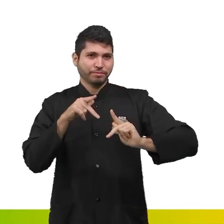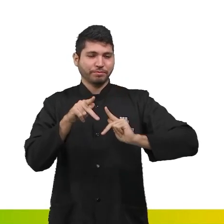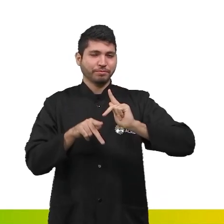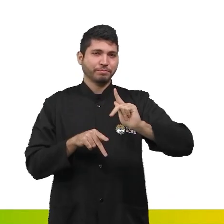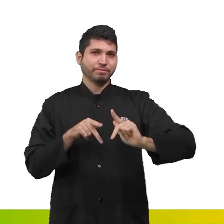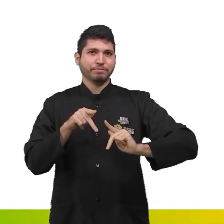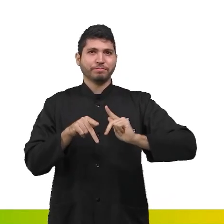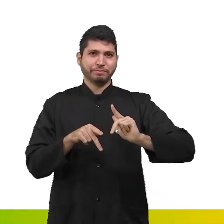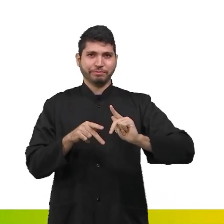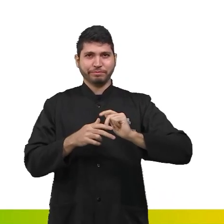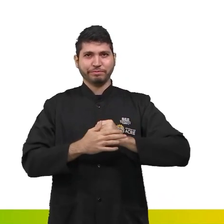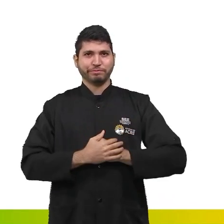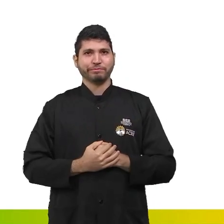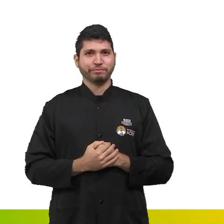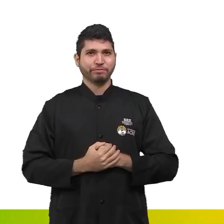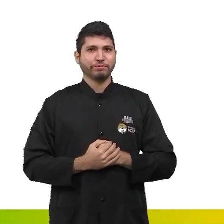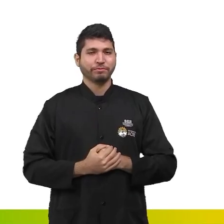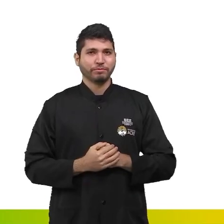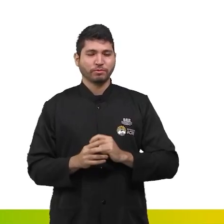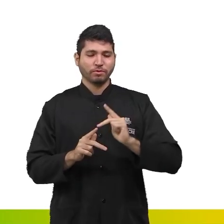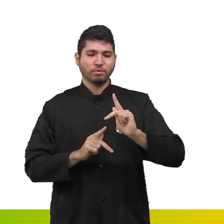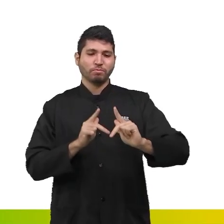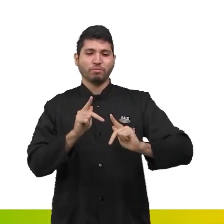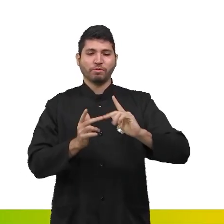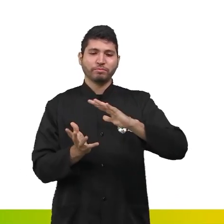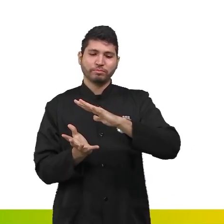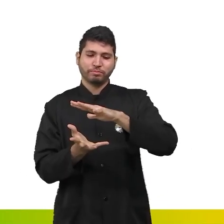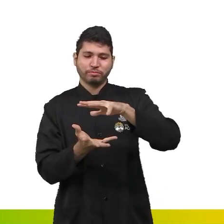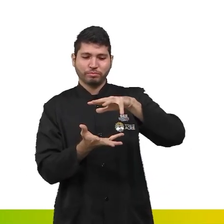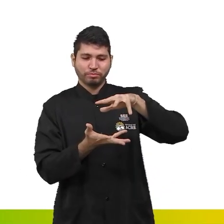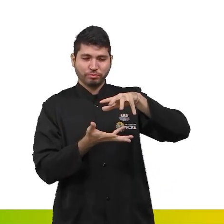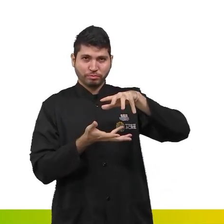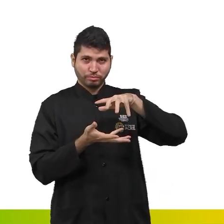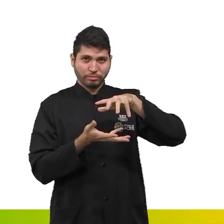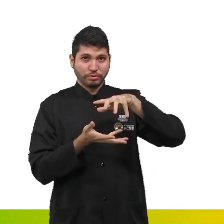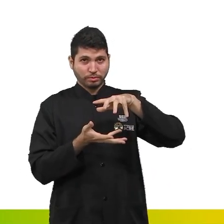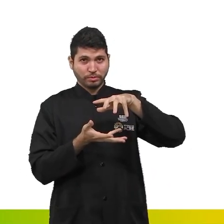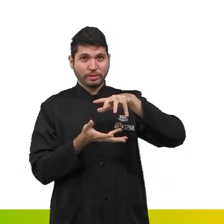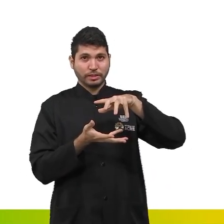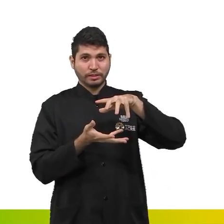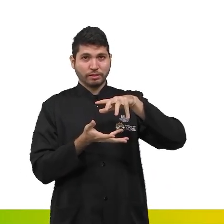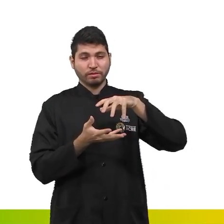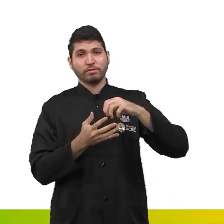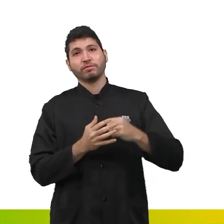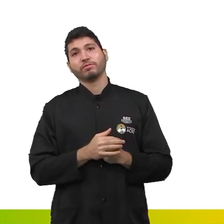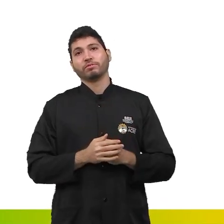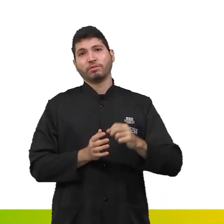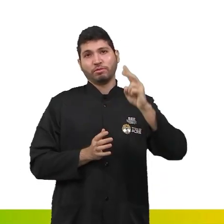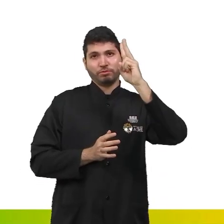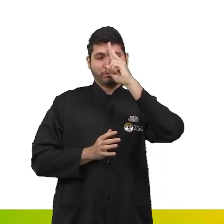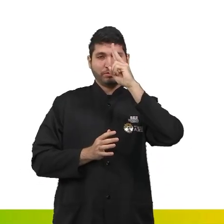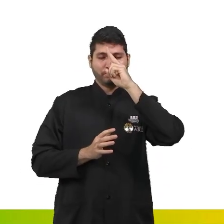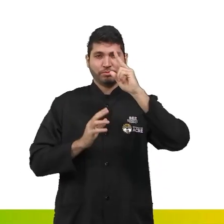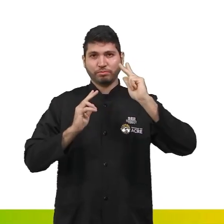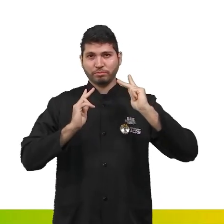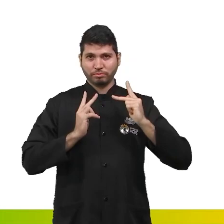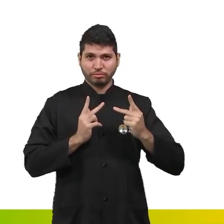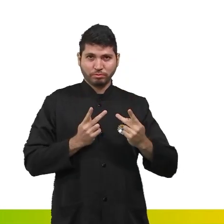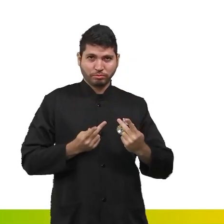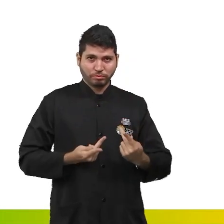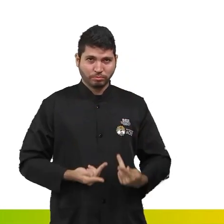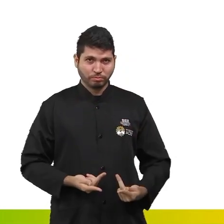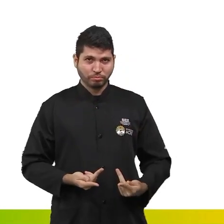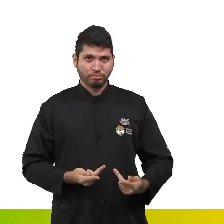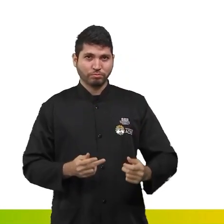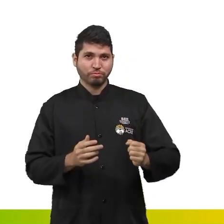só. Os povos ao redor do mundo, né? Ao redor do mundo. A história da humanidade, ela é